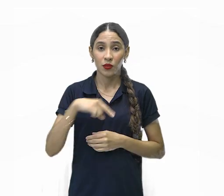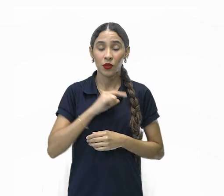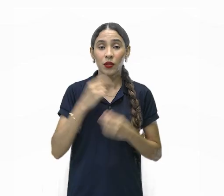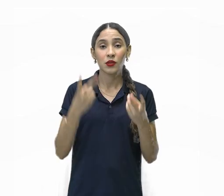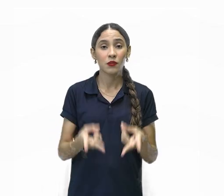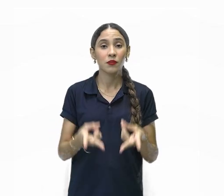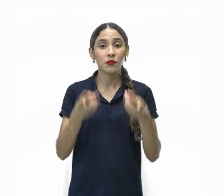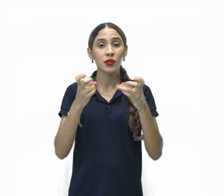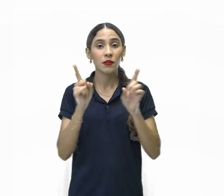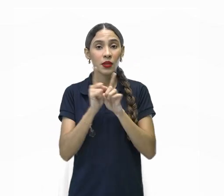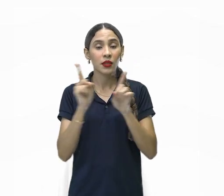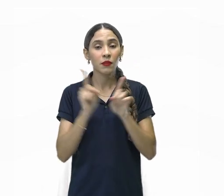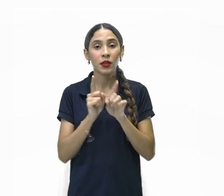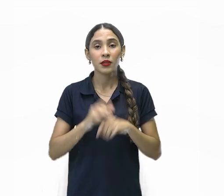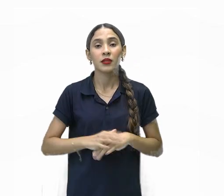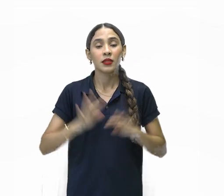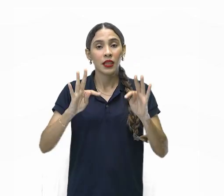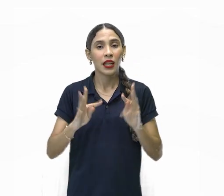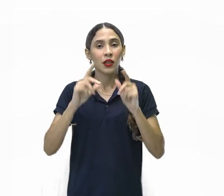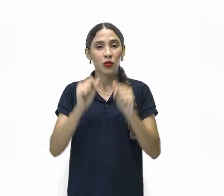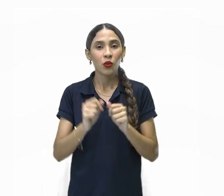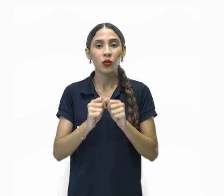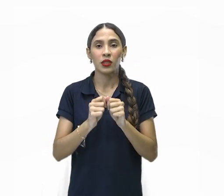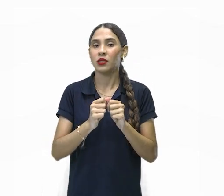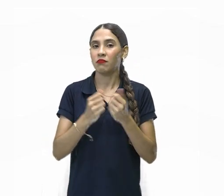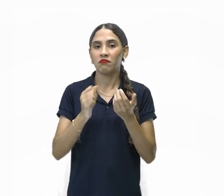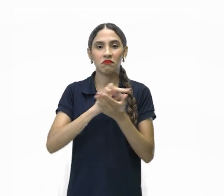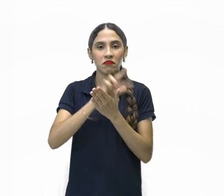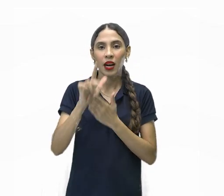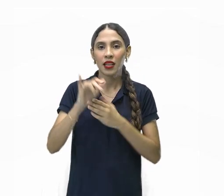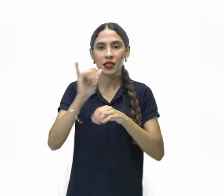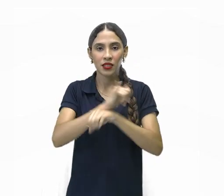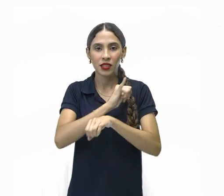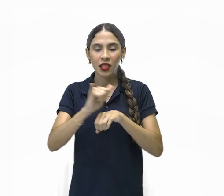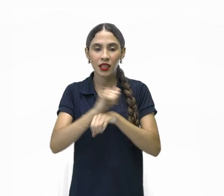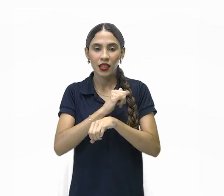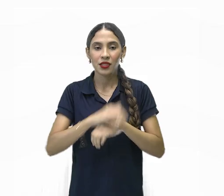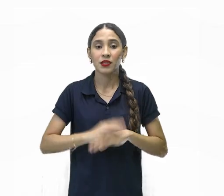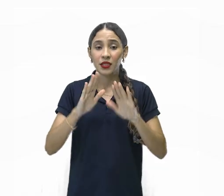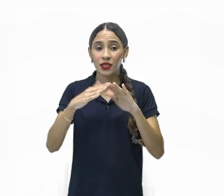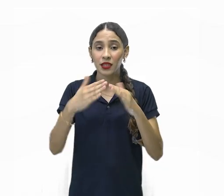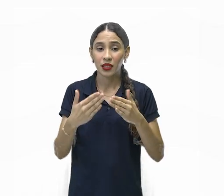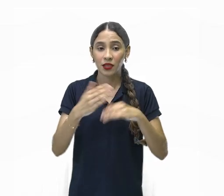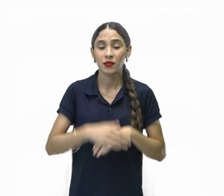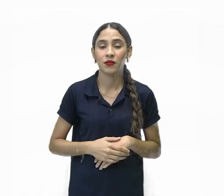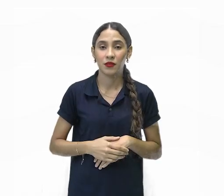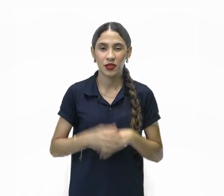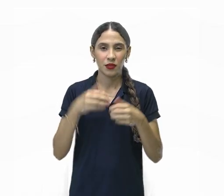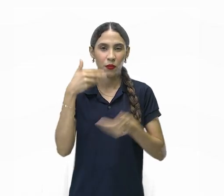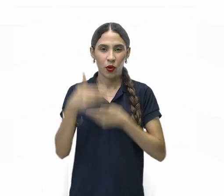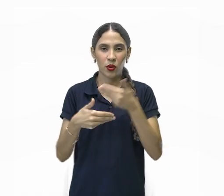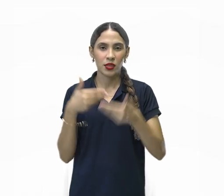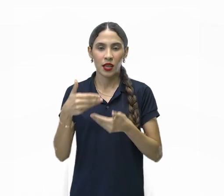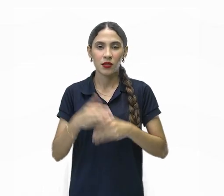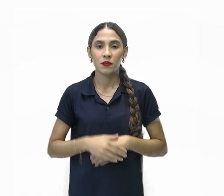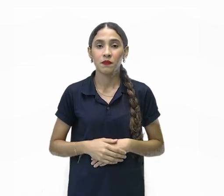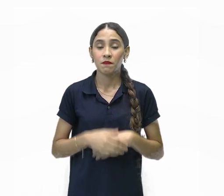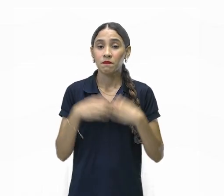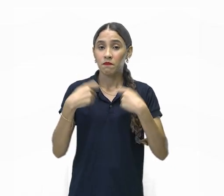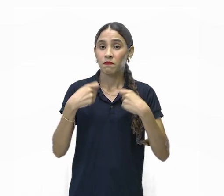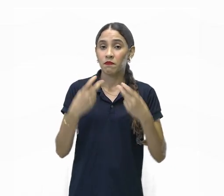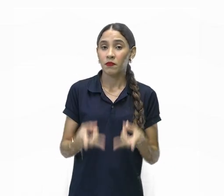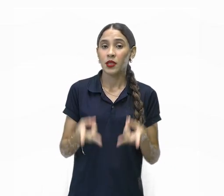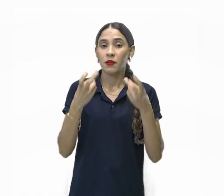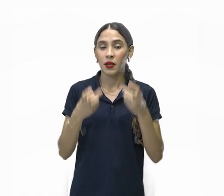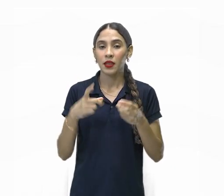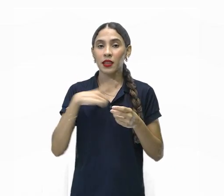vamos observar em todas as plataformas. Então, quando falamos desse processo, vamos